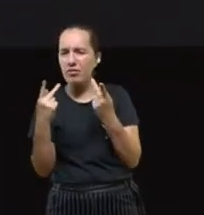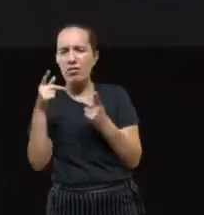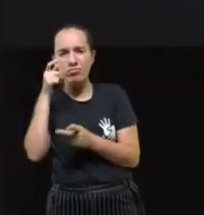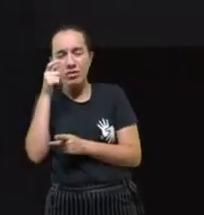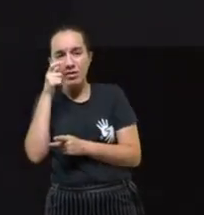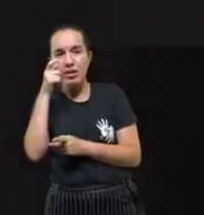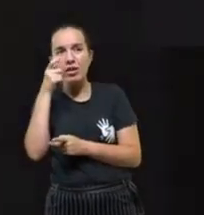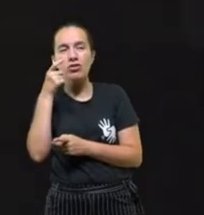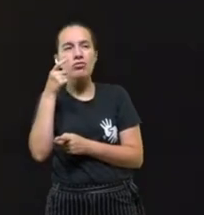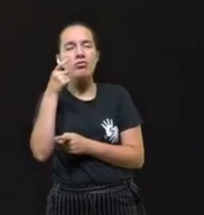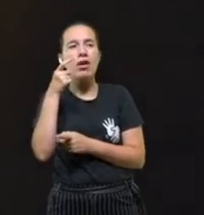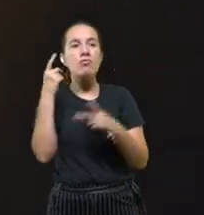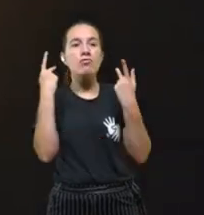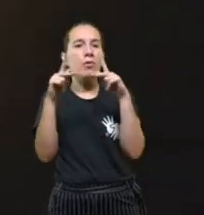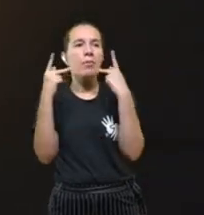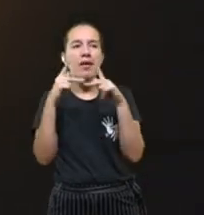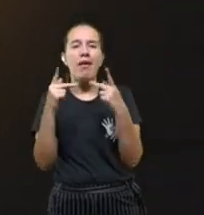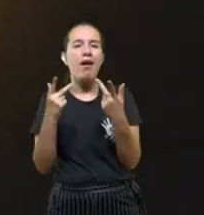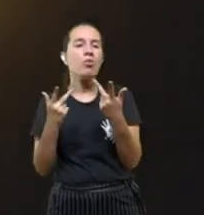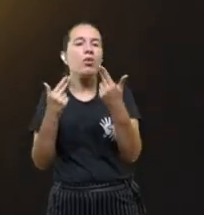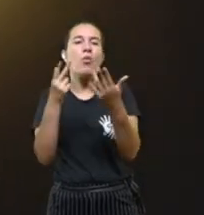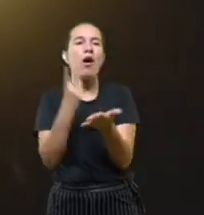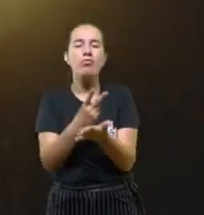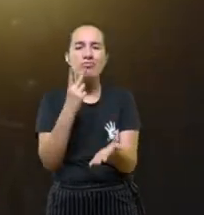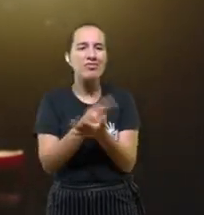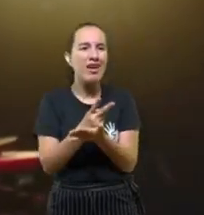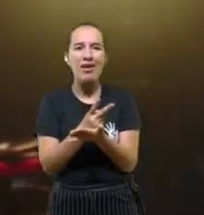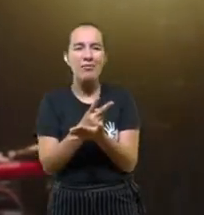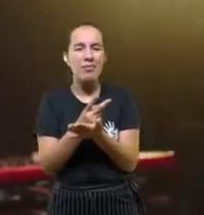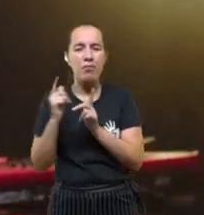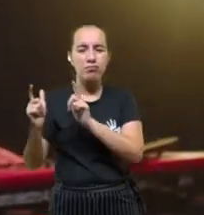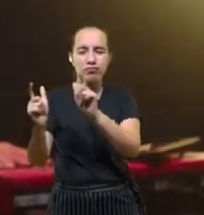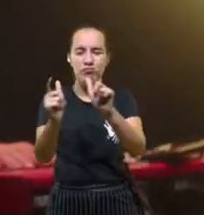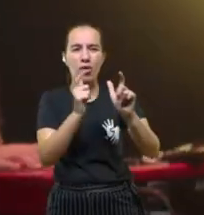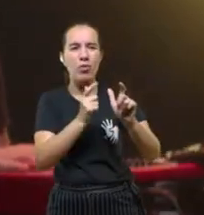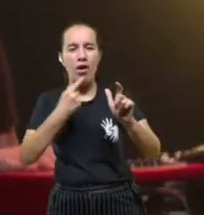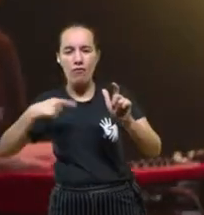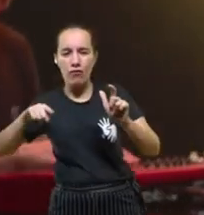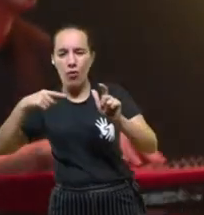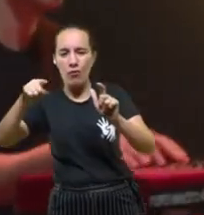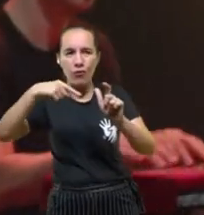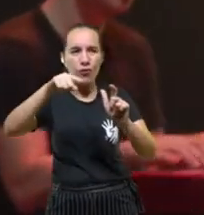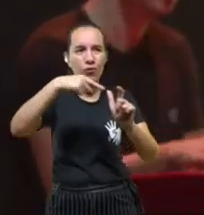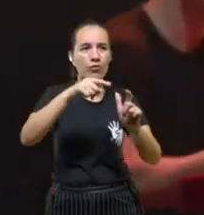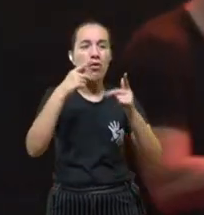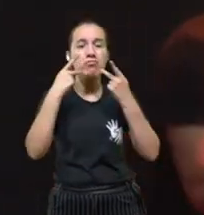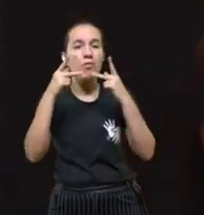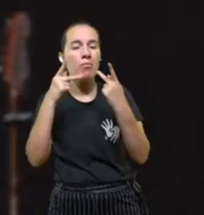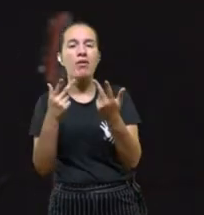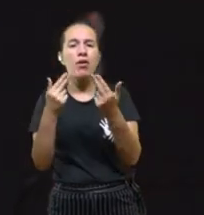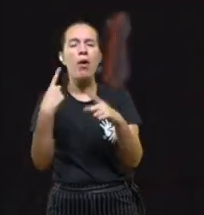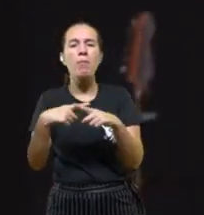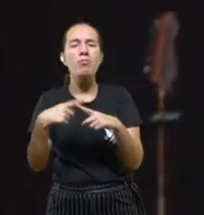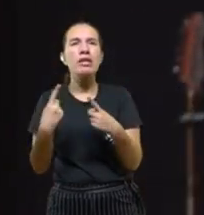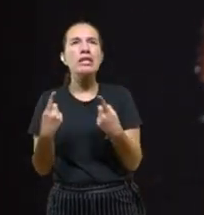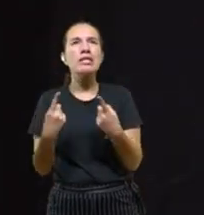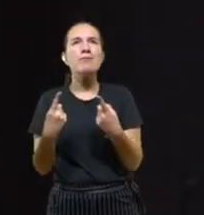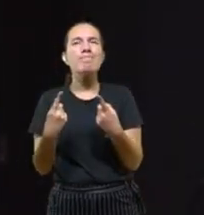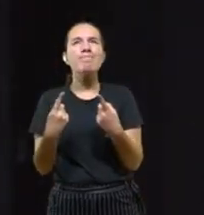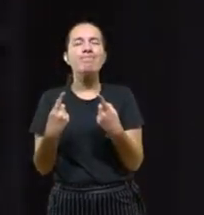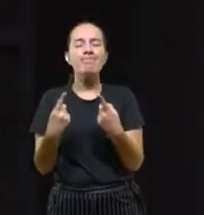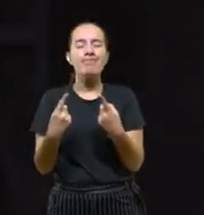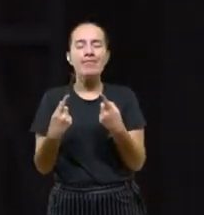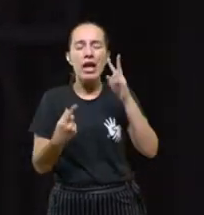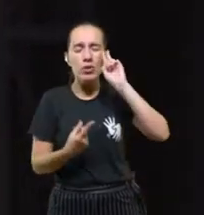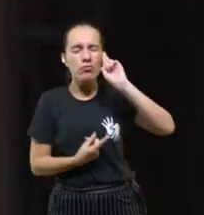a mesma coisa em todos os lugares agora. E eu cheguei aqui, eu estou pensando agora: Senhor, o que